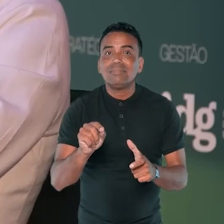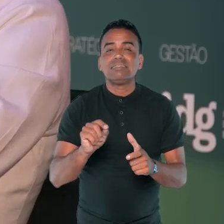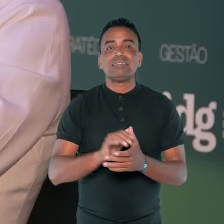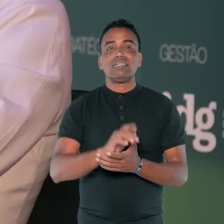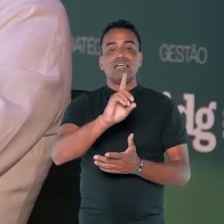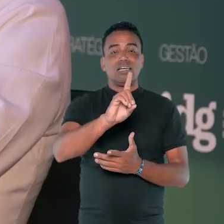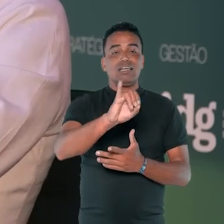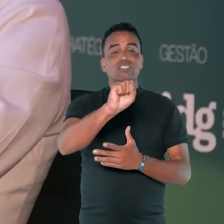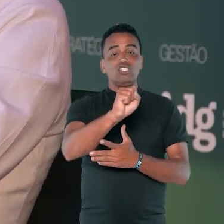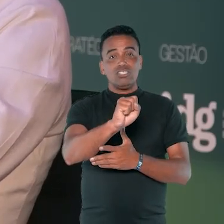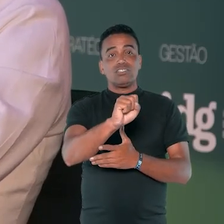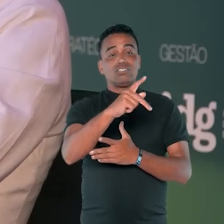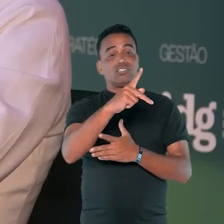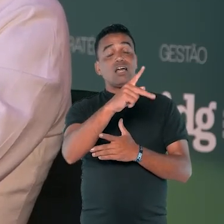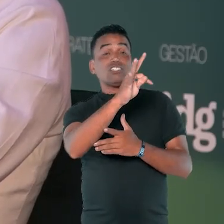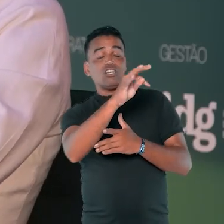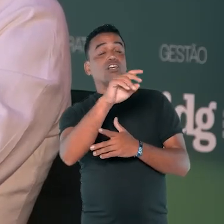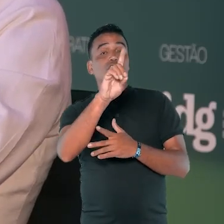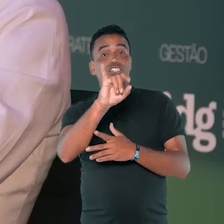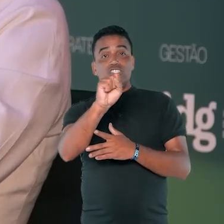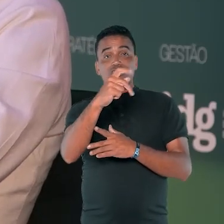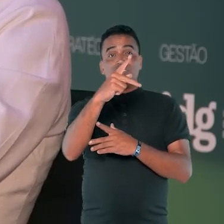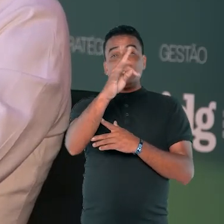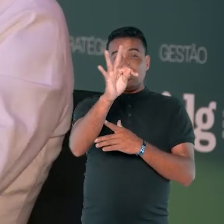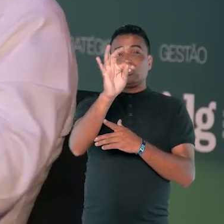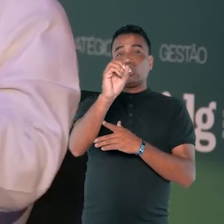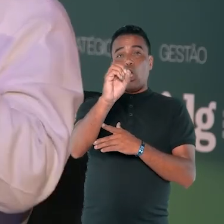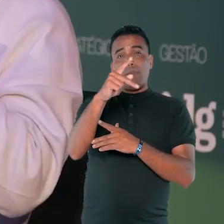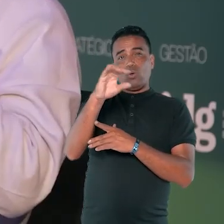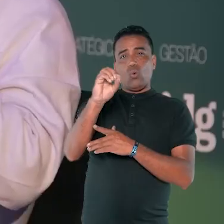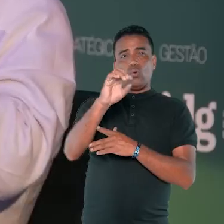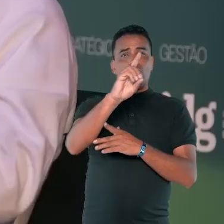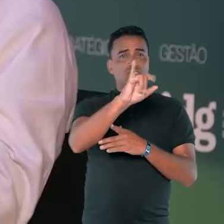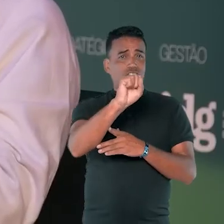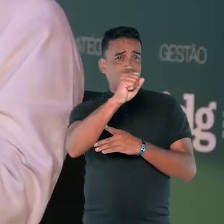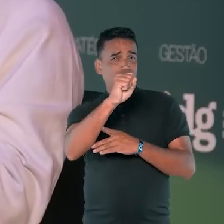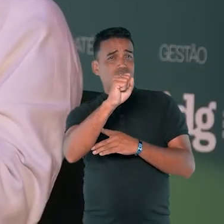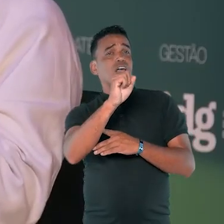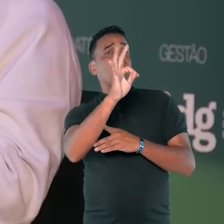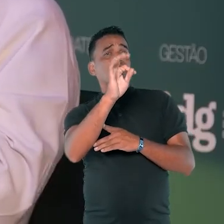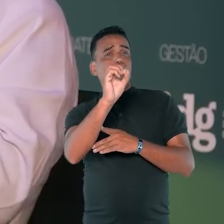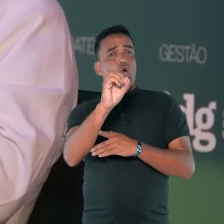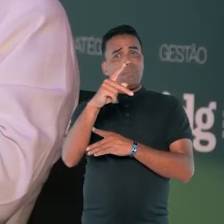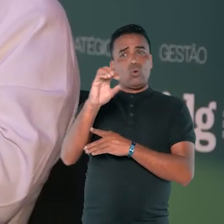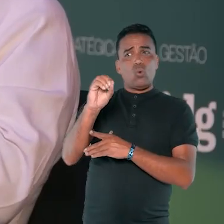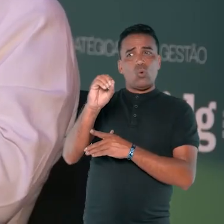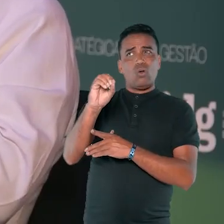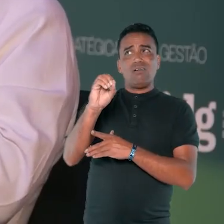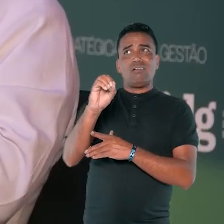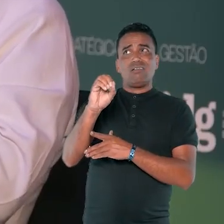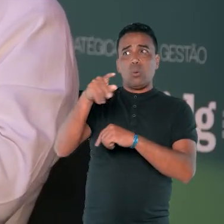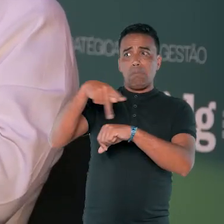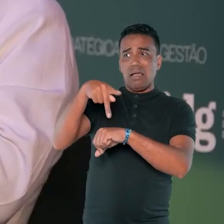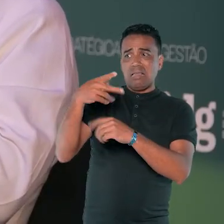distópico. Como chegamos nisso, como país nós nos permitimos